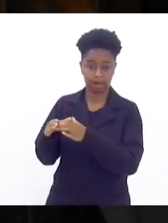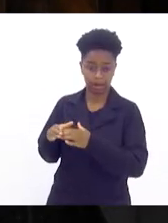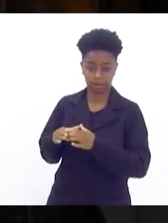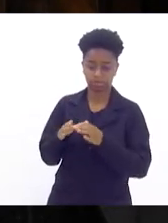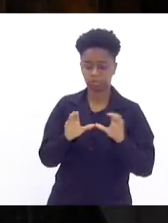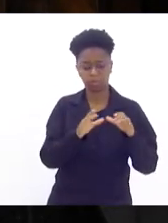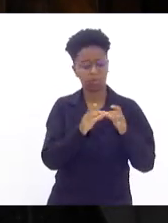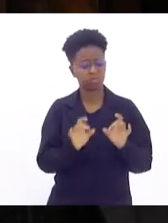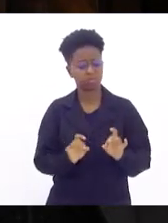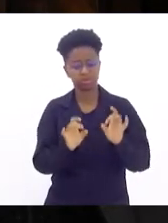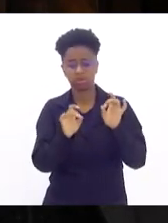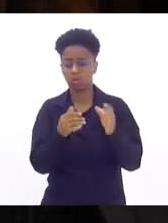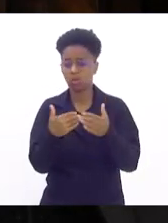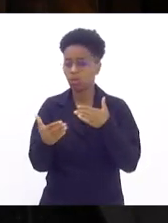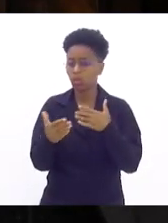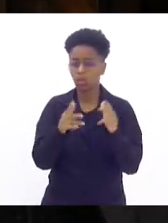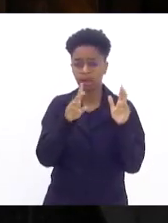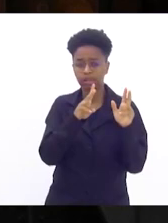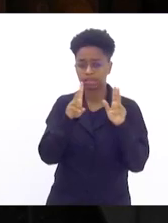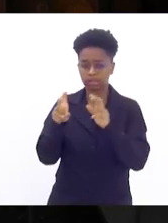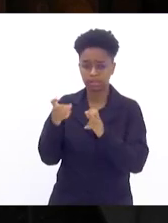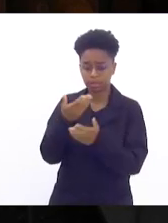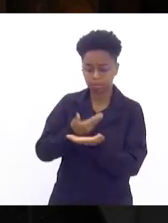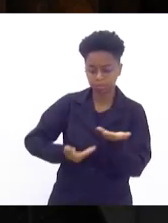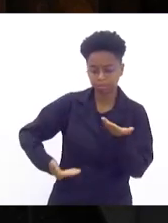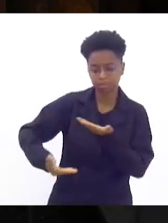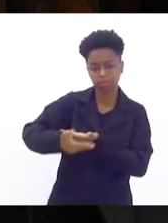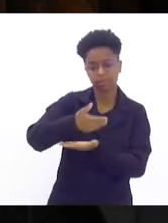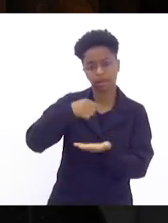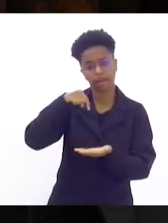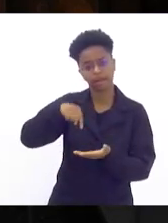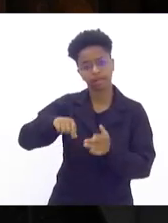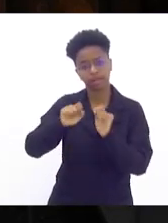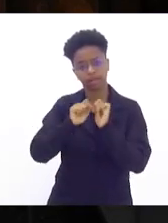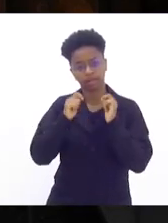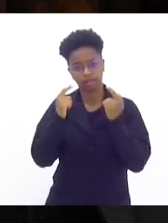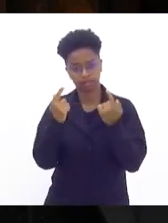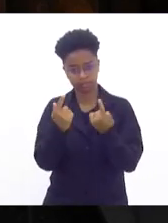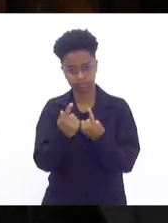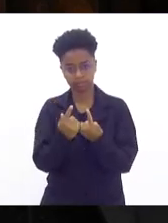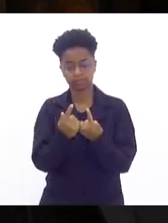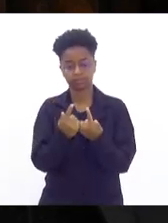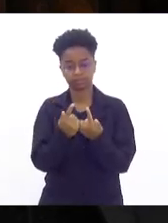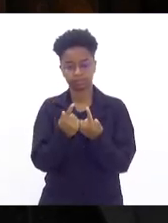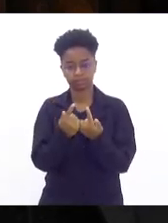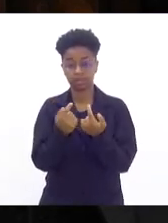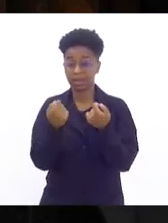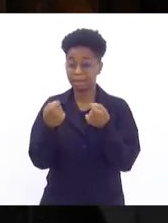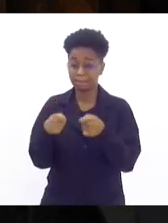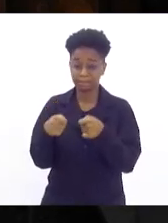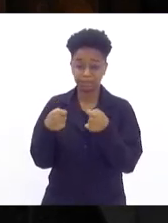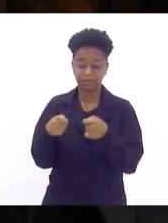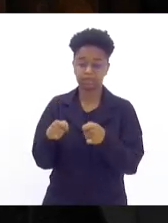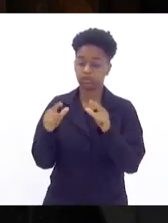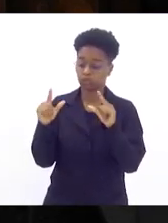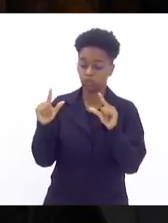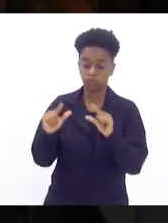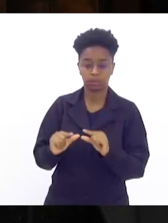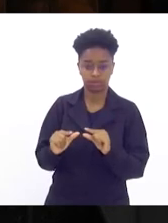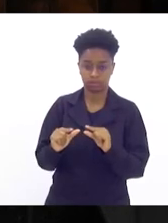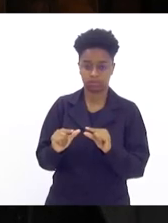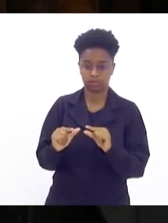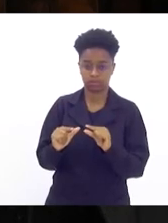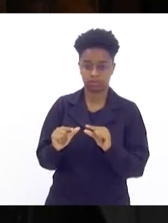qualquer assunto de tramitação na casa tem que no mínimo passar